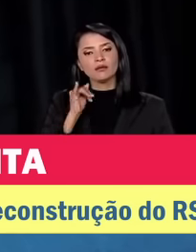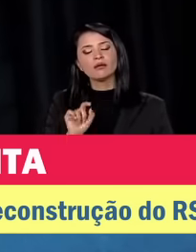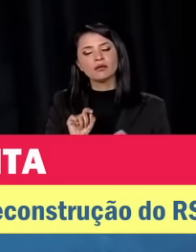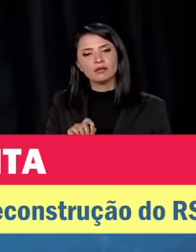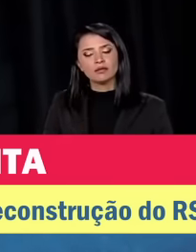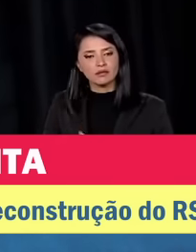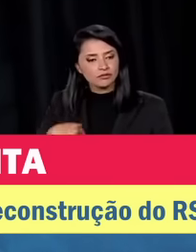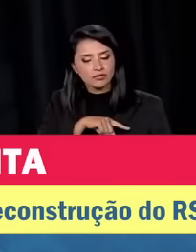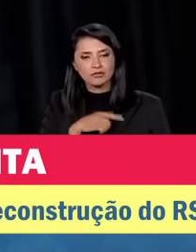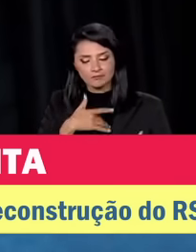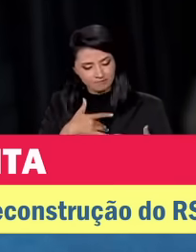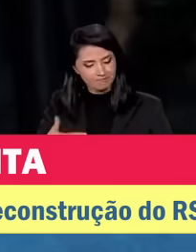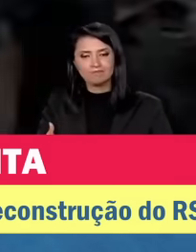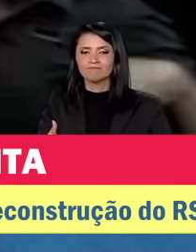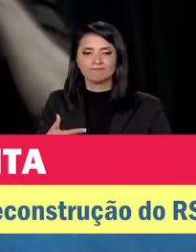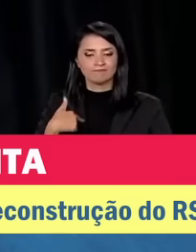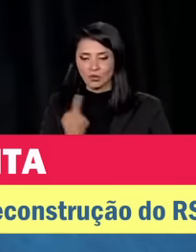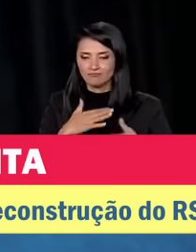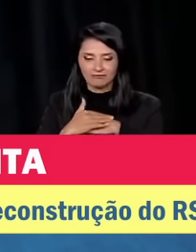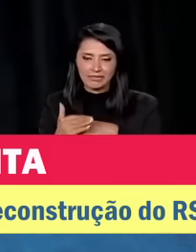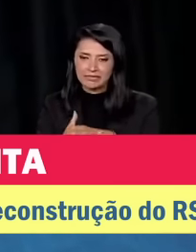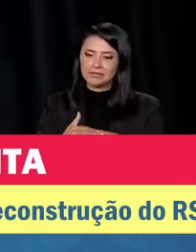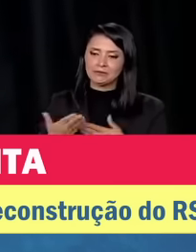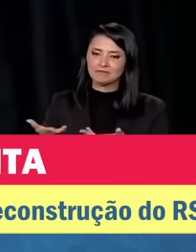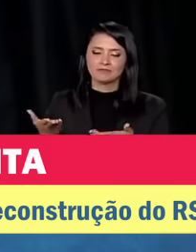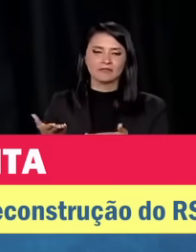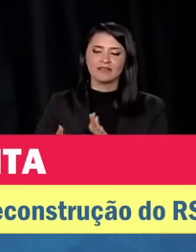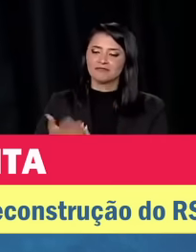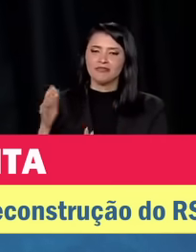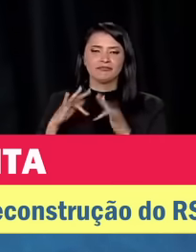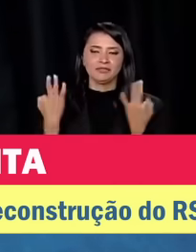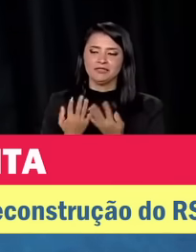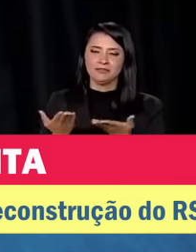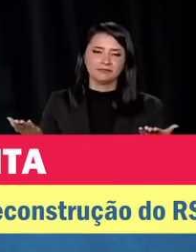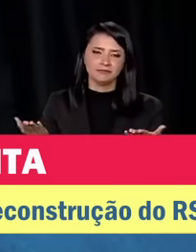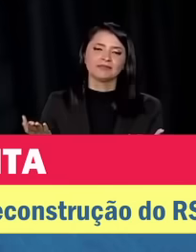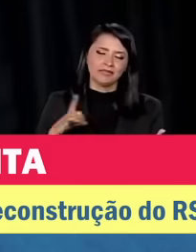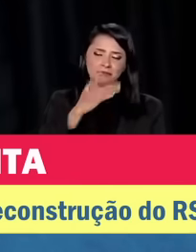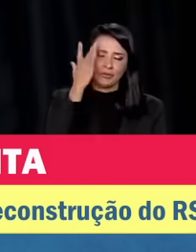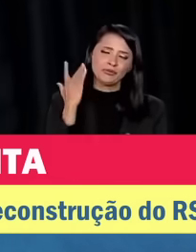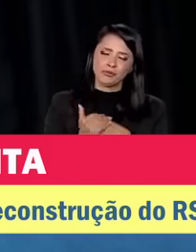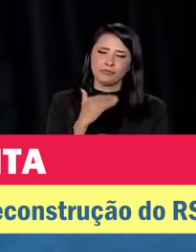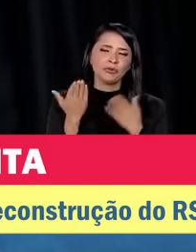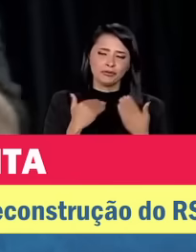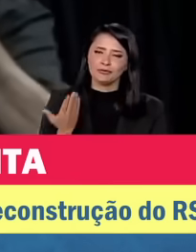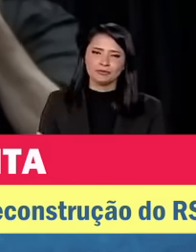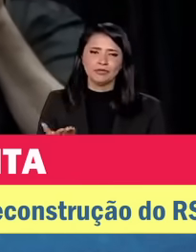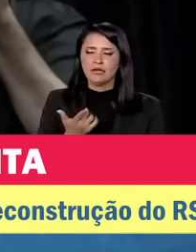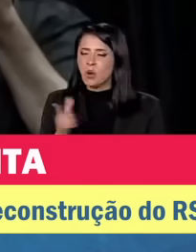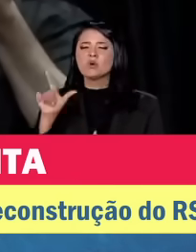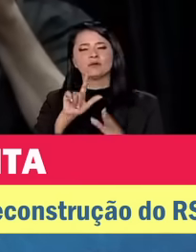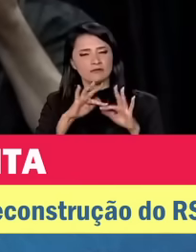a nossa solidariedade, o nosso carinho, o nosso afeto a tantas famílias que perderam as suas pessoas próximas e